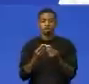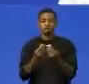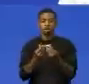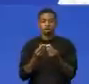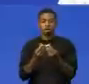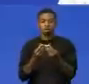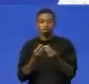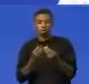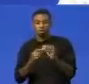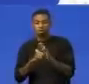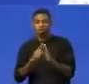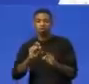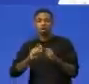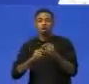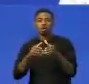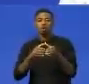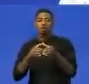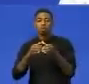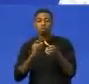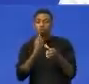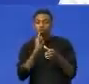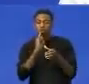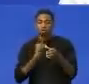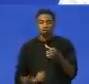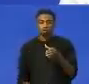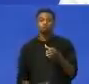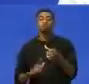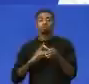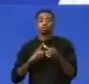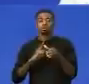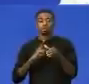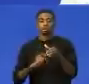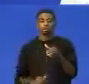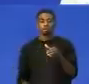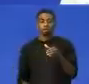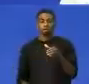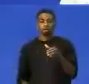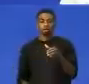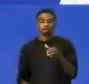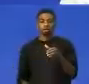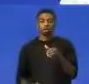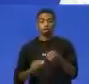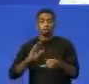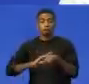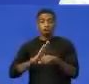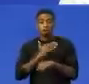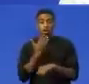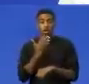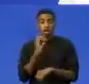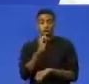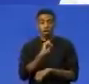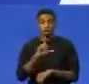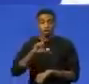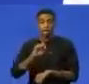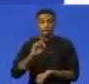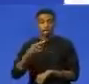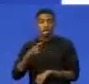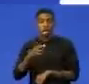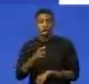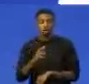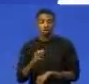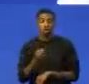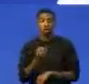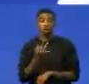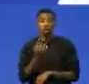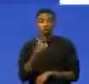e perguntava qual grupo ou quais terão uma mortalidade mínima de 10 ratos, né? Só para você ter